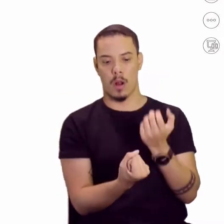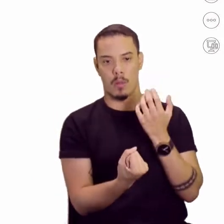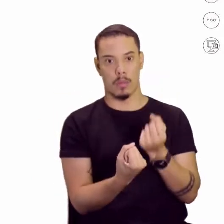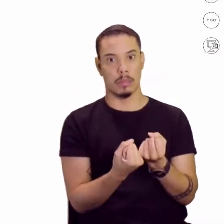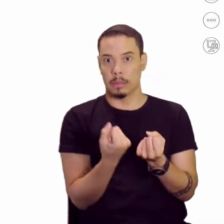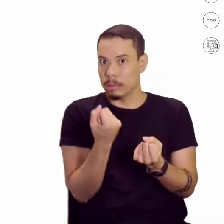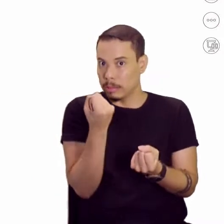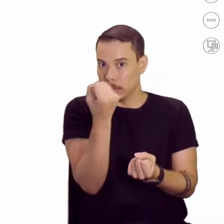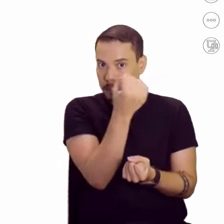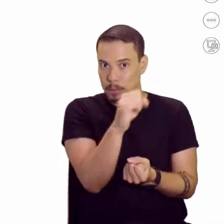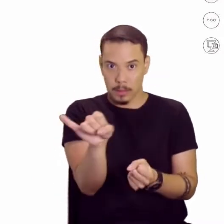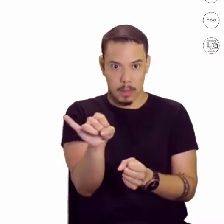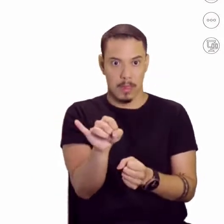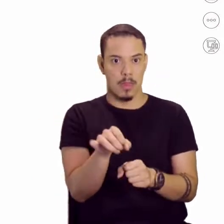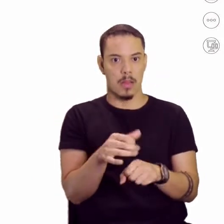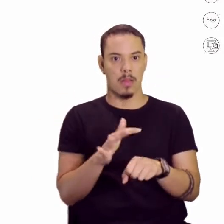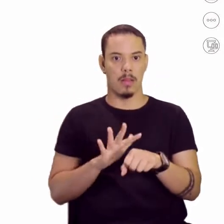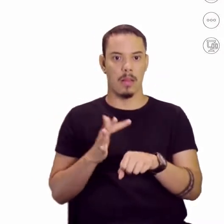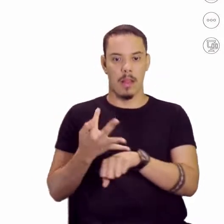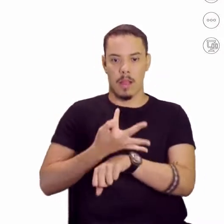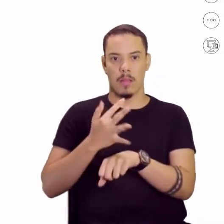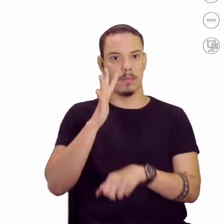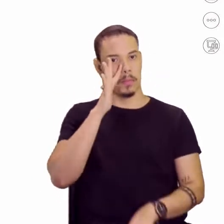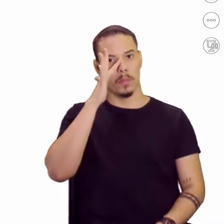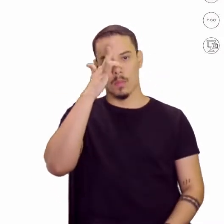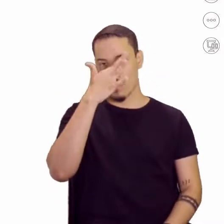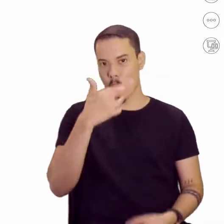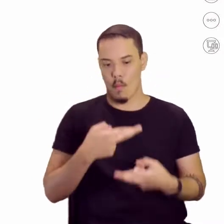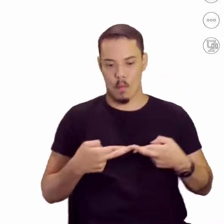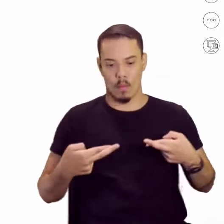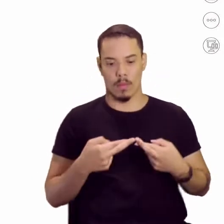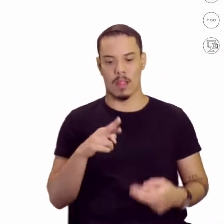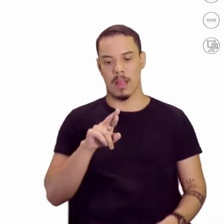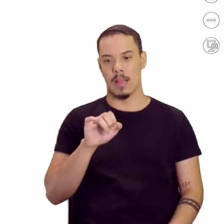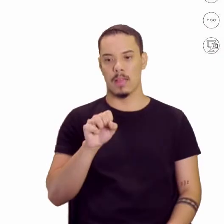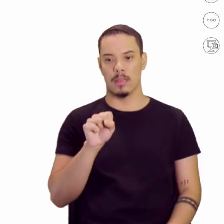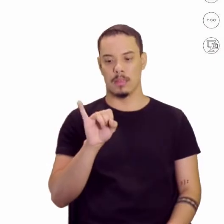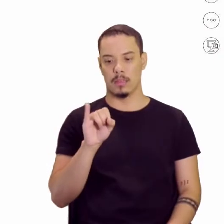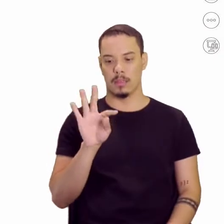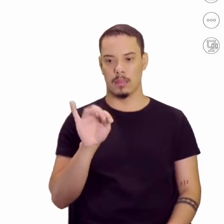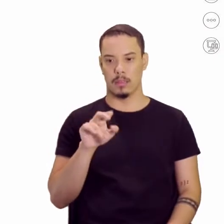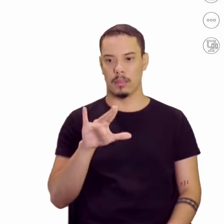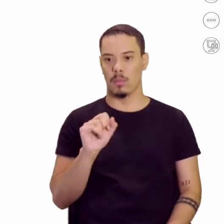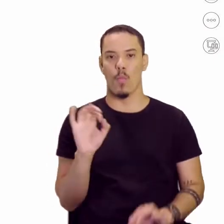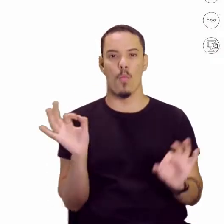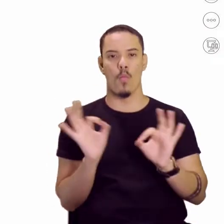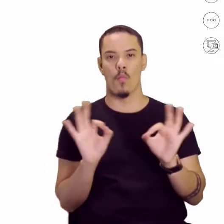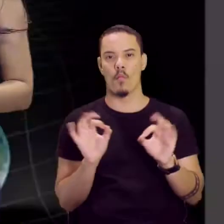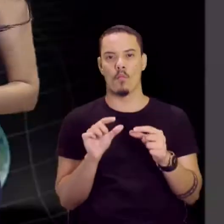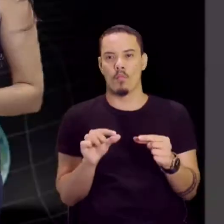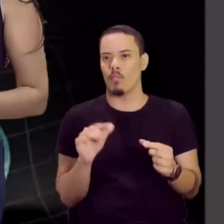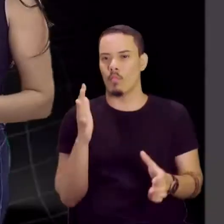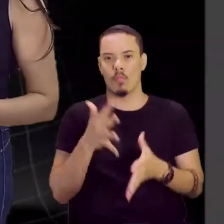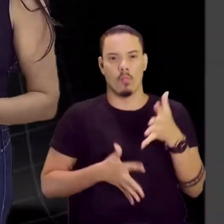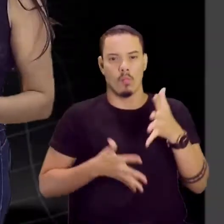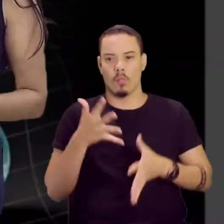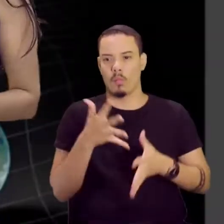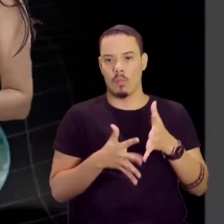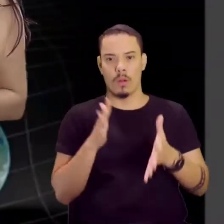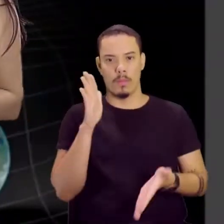nenhuma resistência nesse caminho, né? Ou se pode ser desprezado, uma resistência muito pequenininha que não atrapalha o movimento,